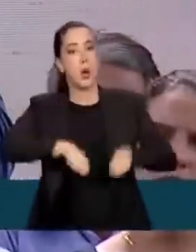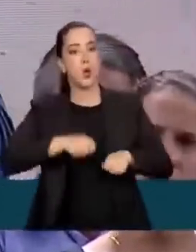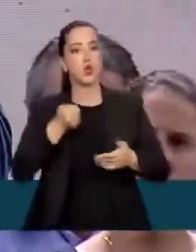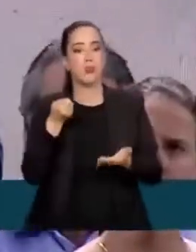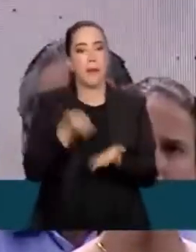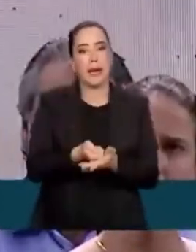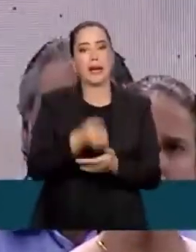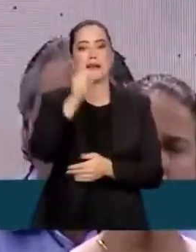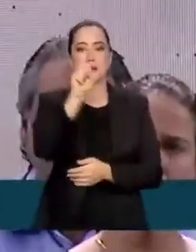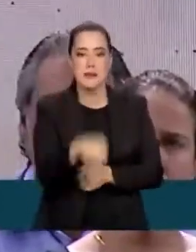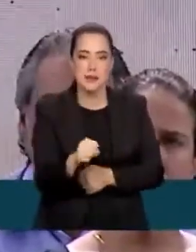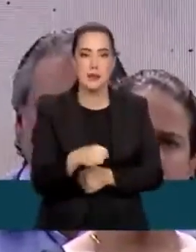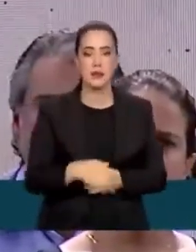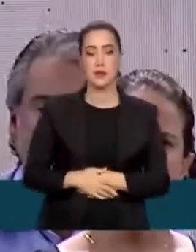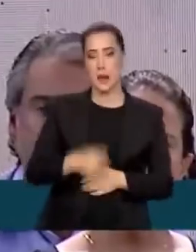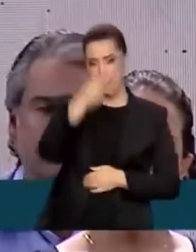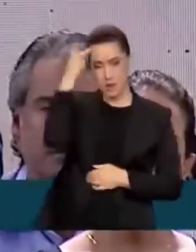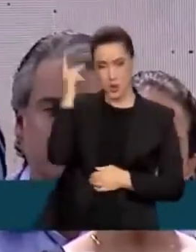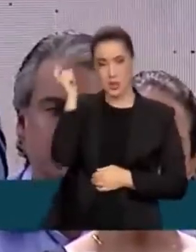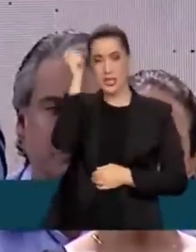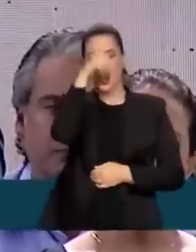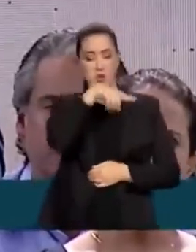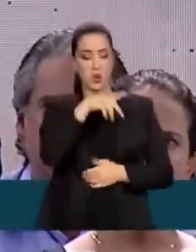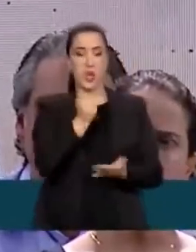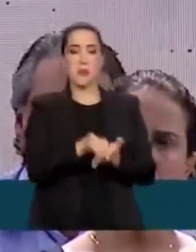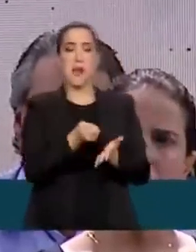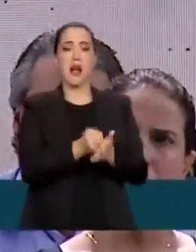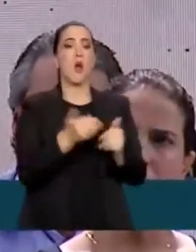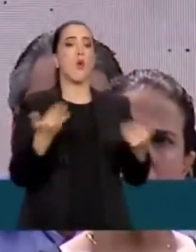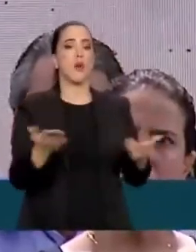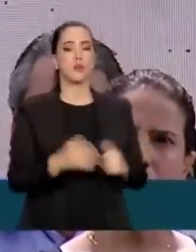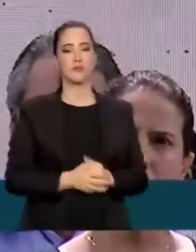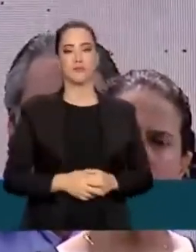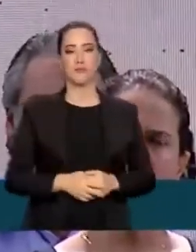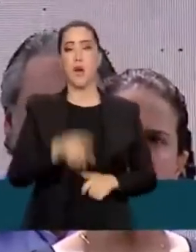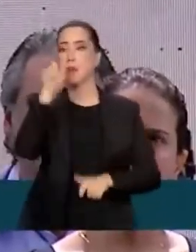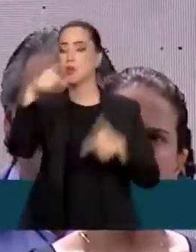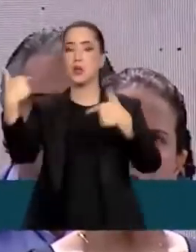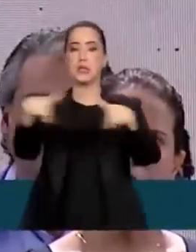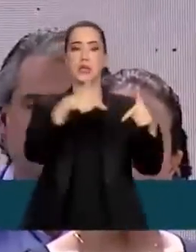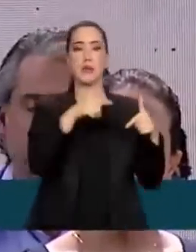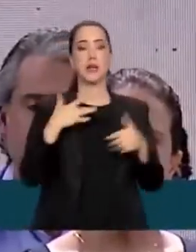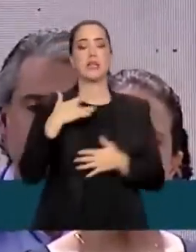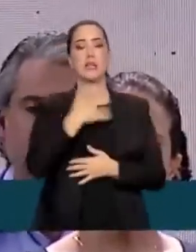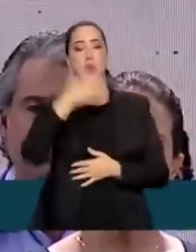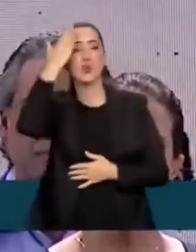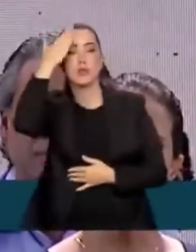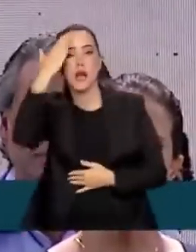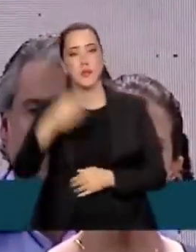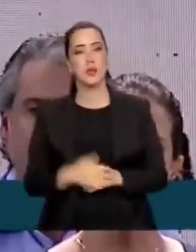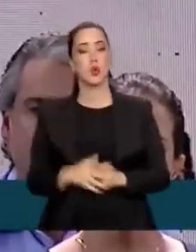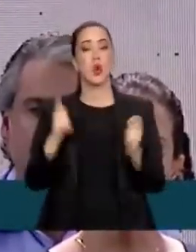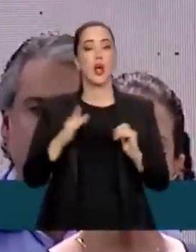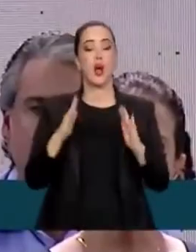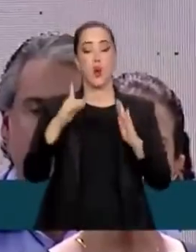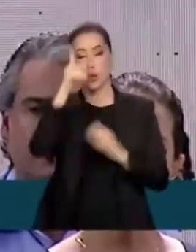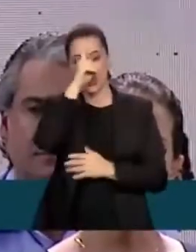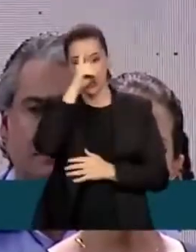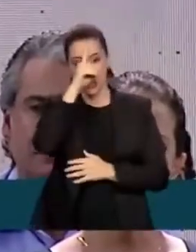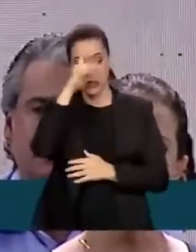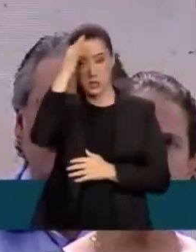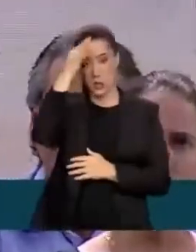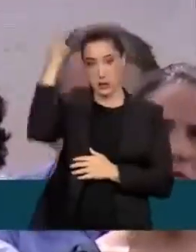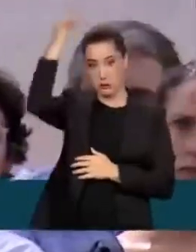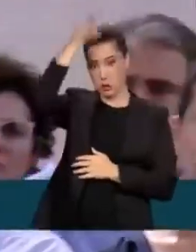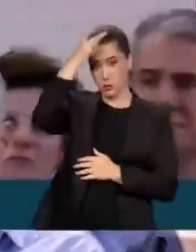Quem é que tem dificuldade de pagar? Quem trabalha na saúde aqui sabe, as santas casas.